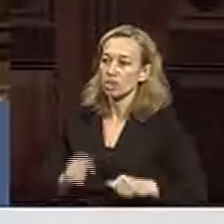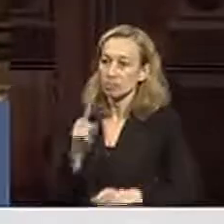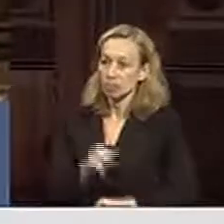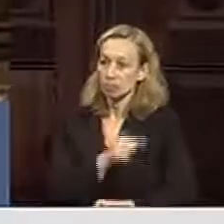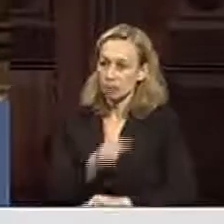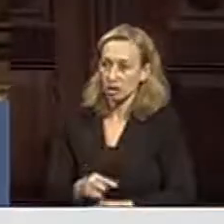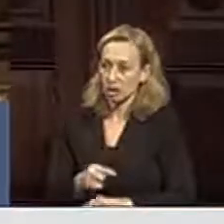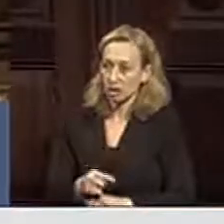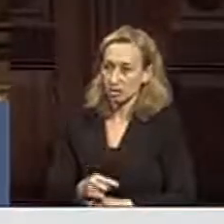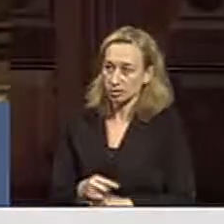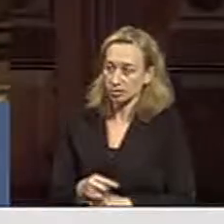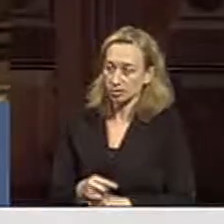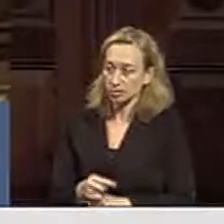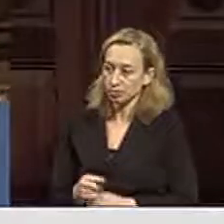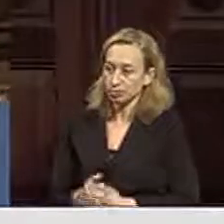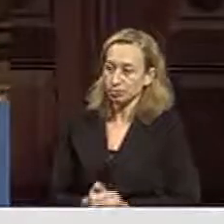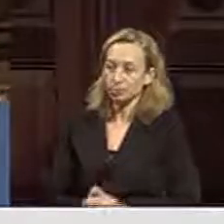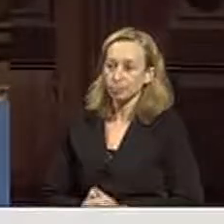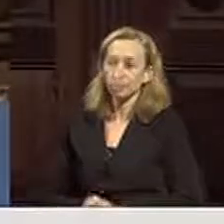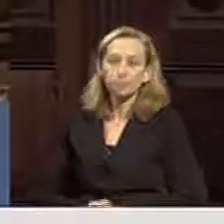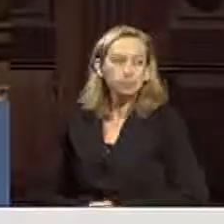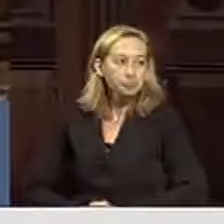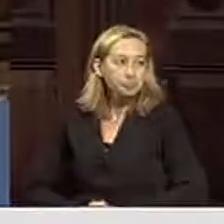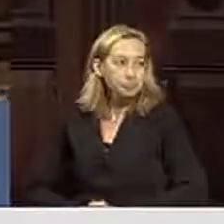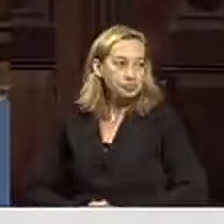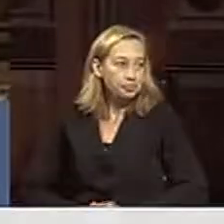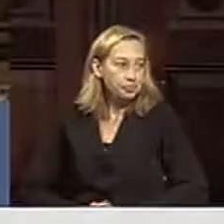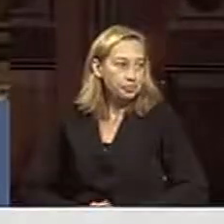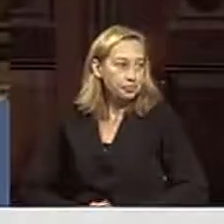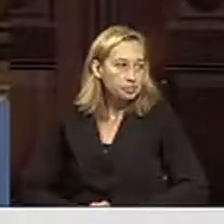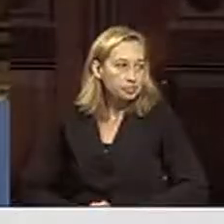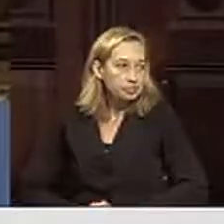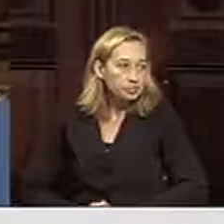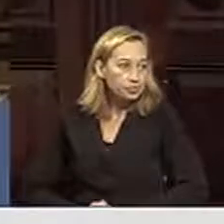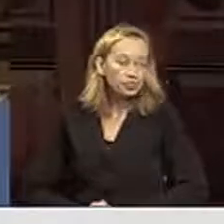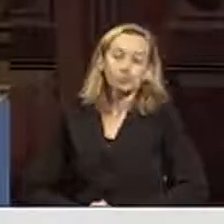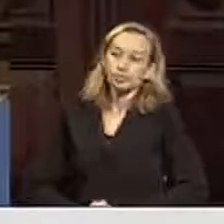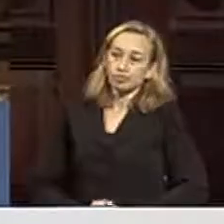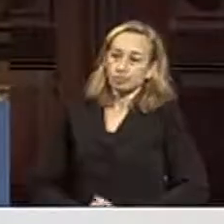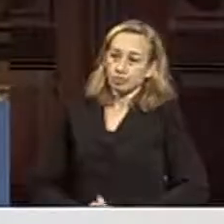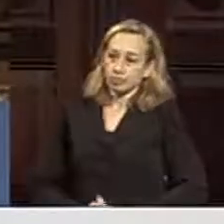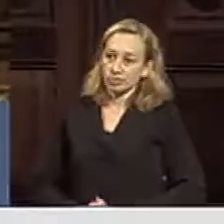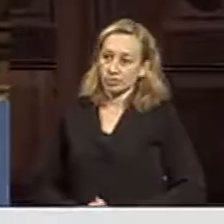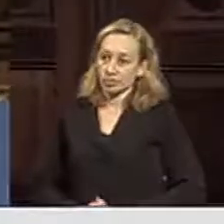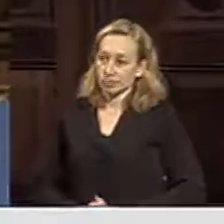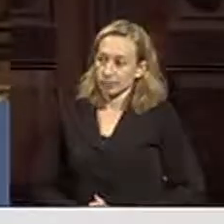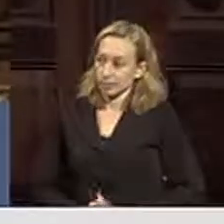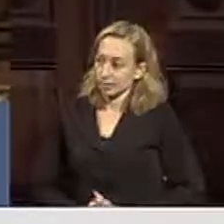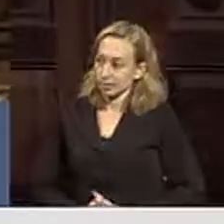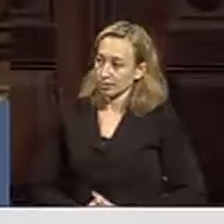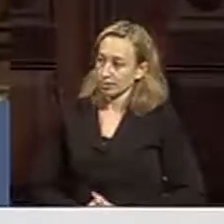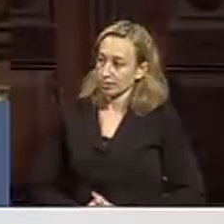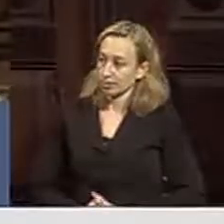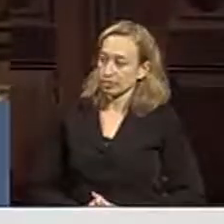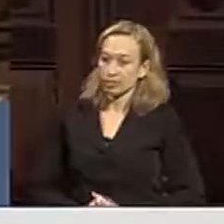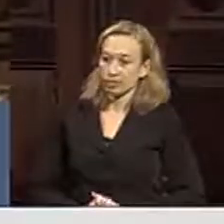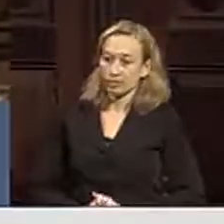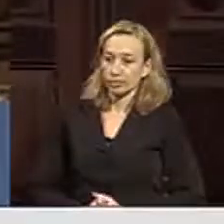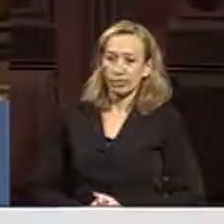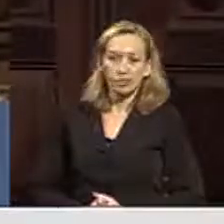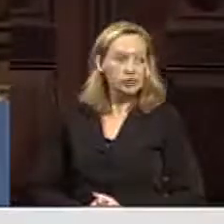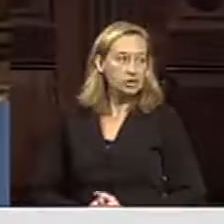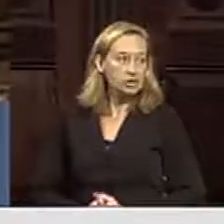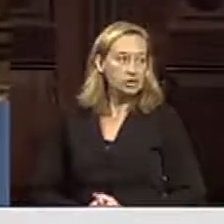Janeiro, em especial para os seus servidores. Mas mais do que isso, ao fazermos essa ação